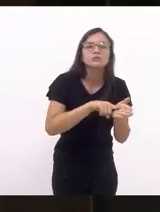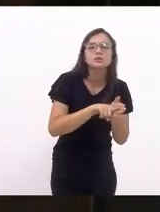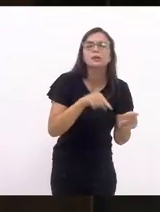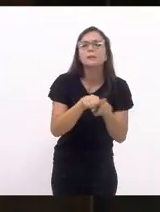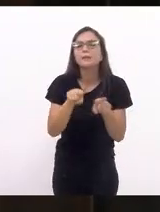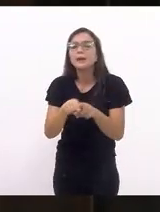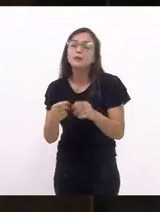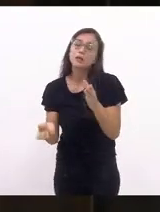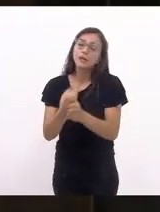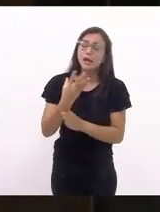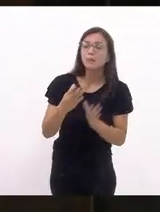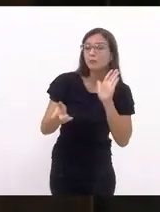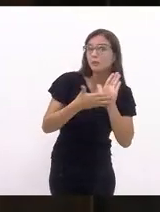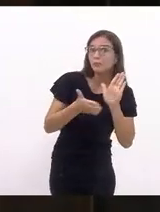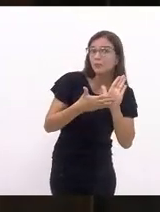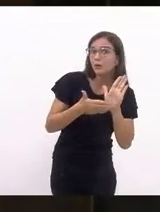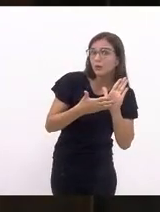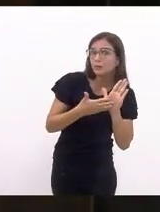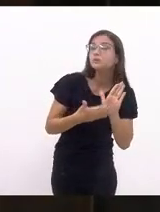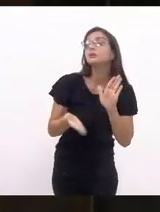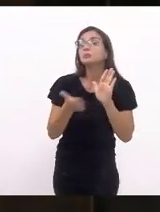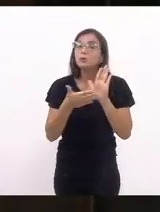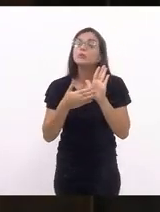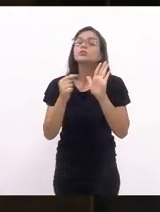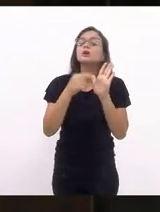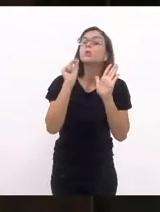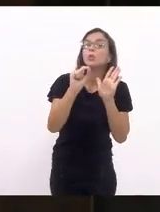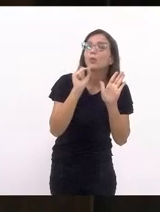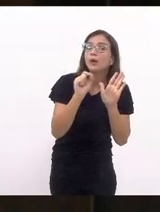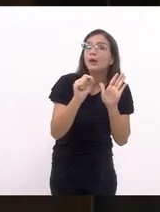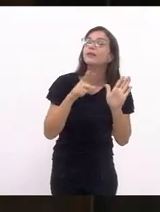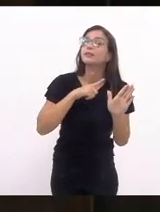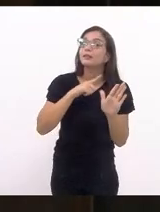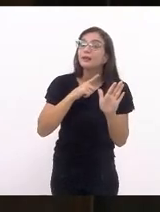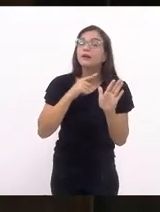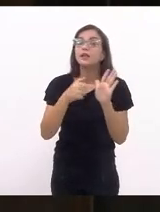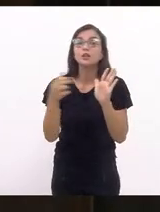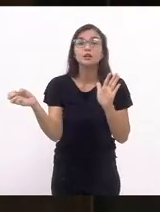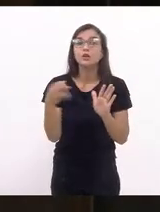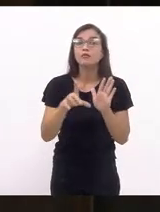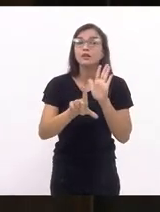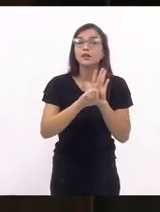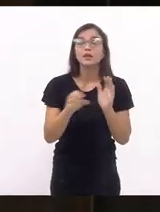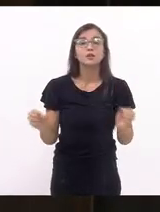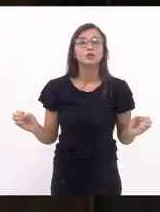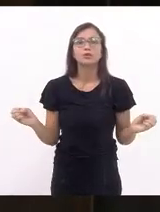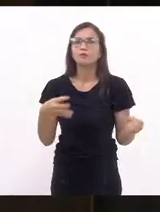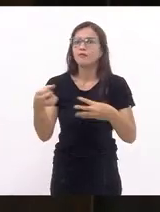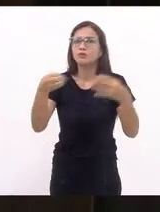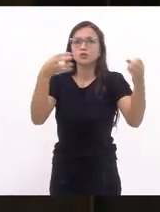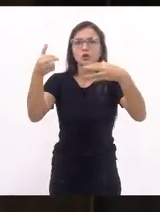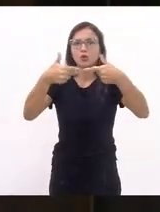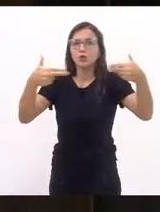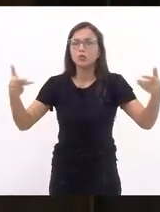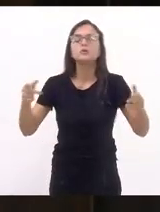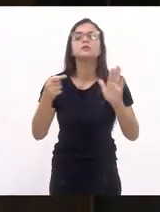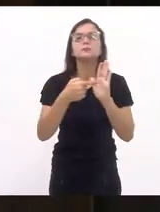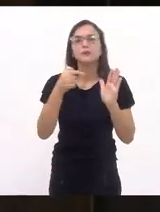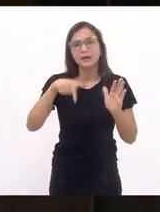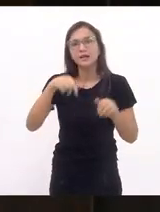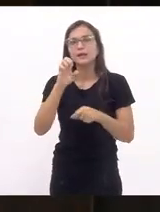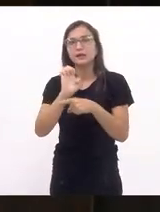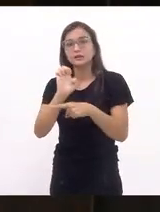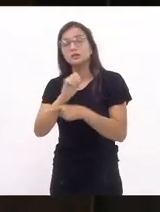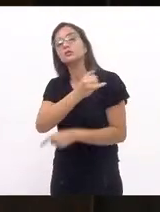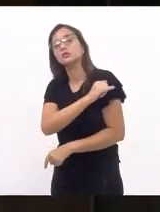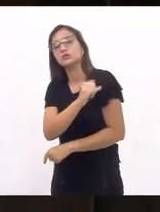propostas A exemplo daquela envolvendo uma nova lei de inovação para o estado do Rio de Janeiro cuja minuta receber o sugestões e